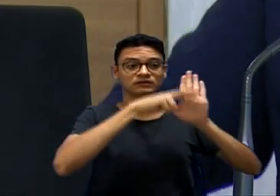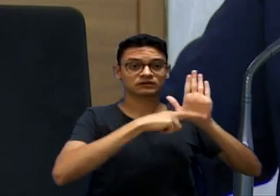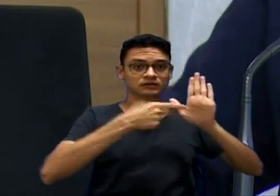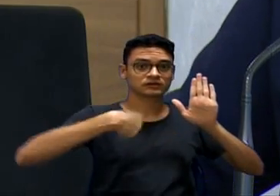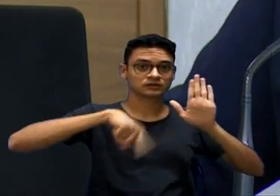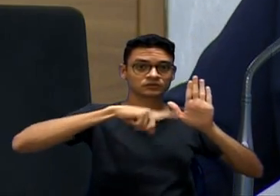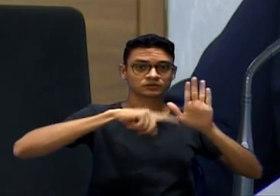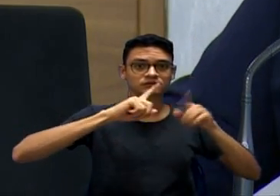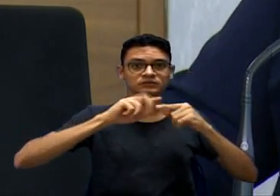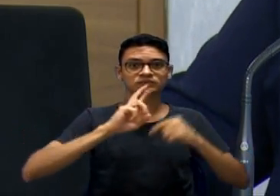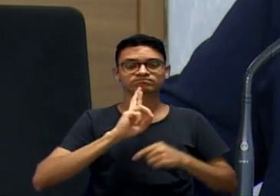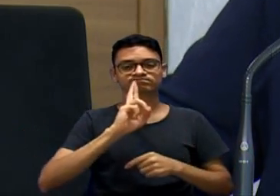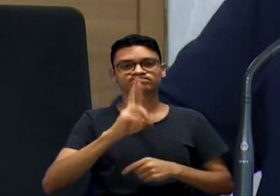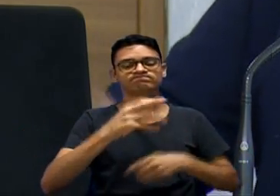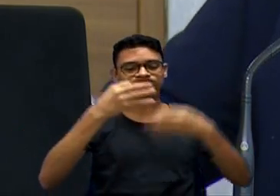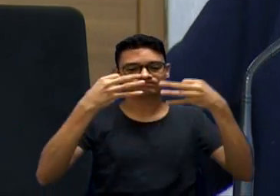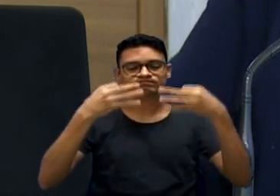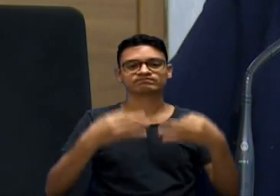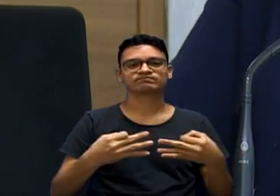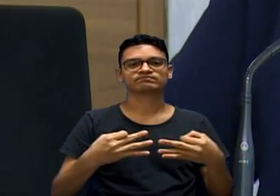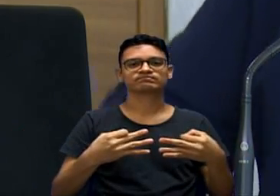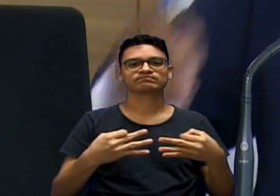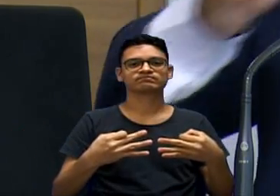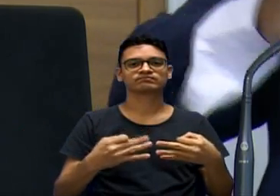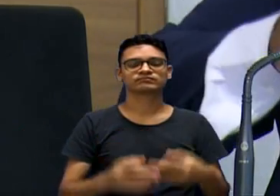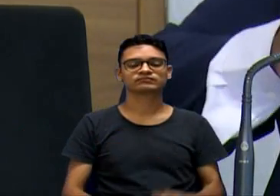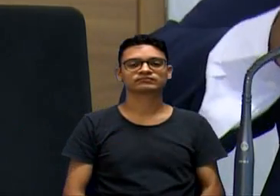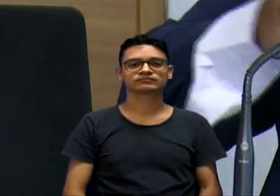dar o resultado corretamente.